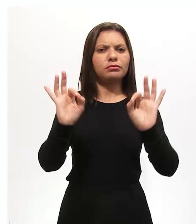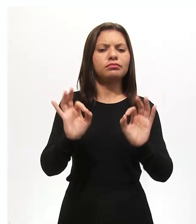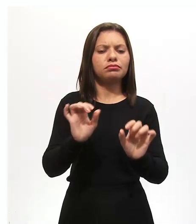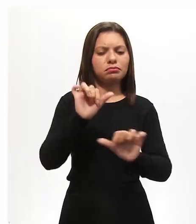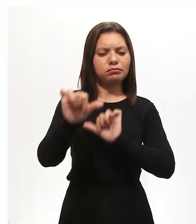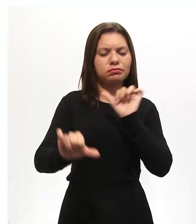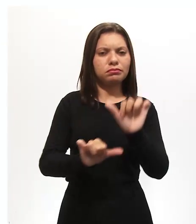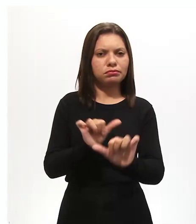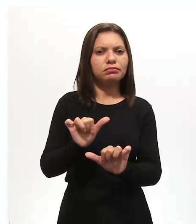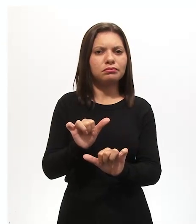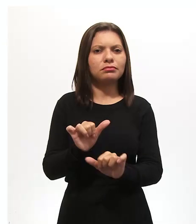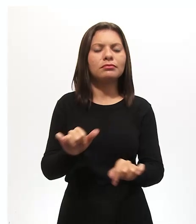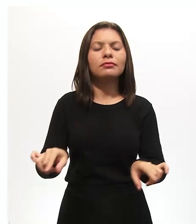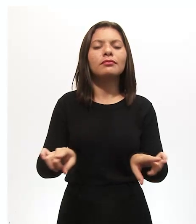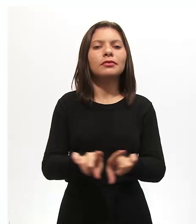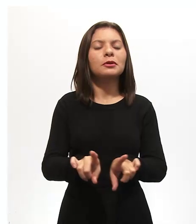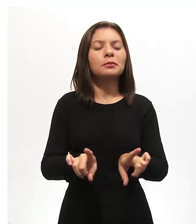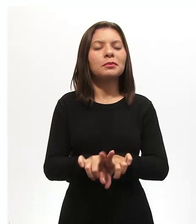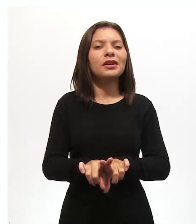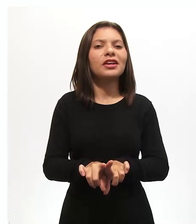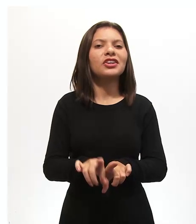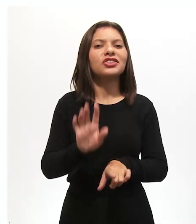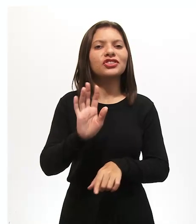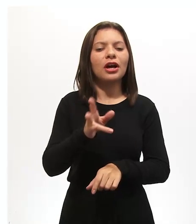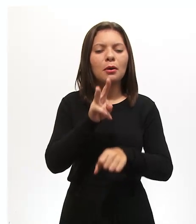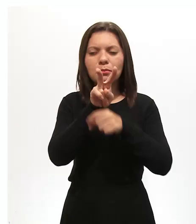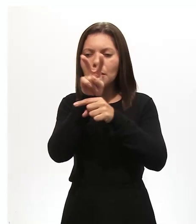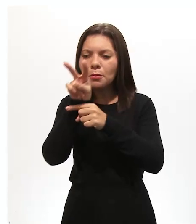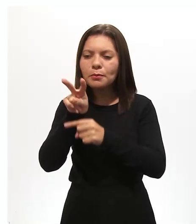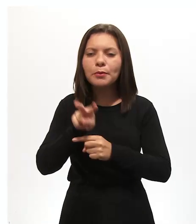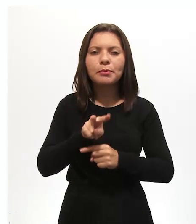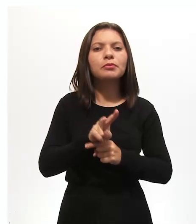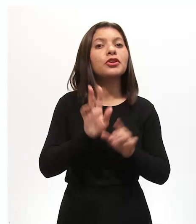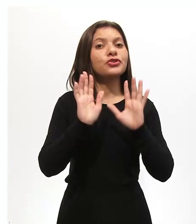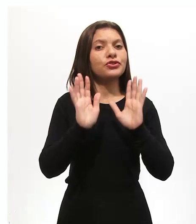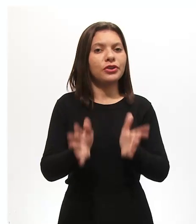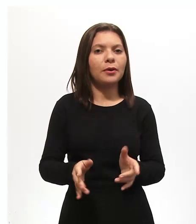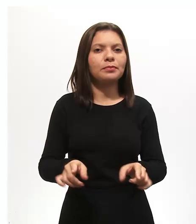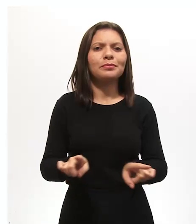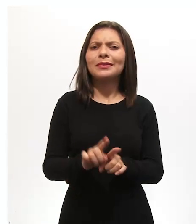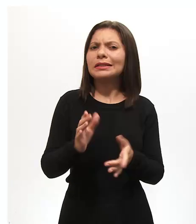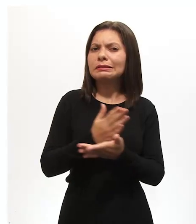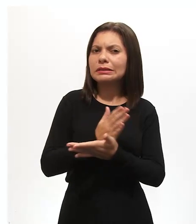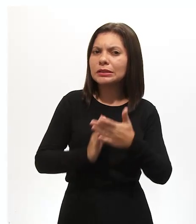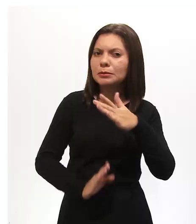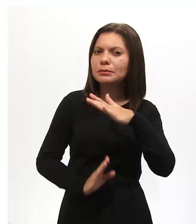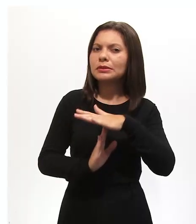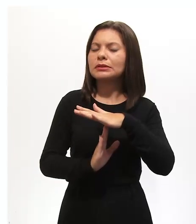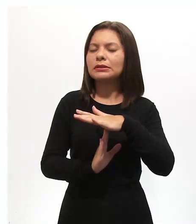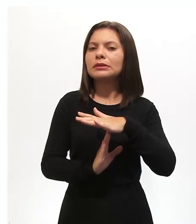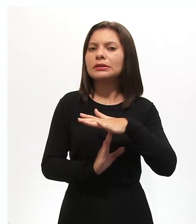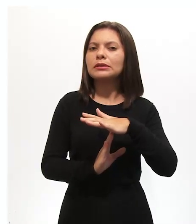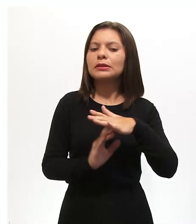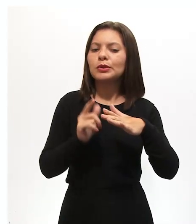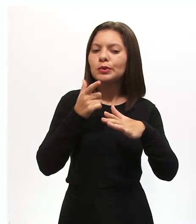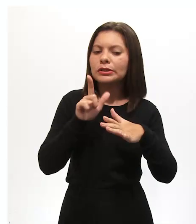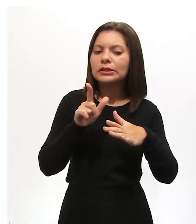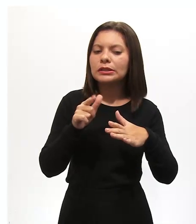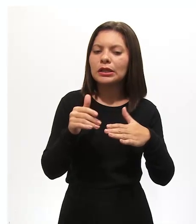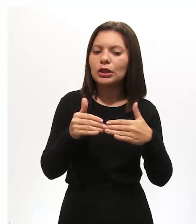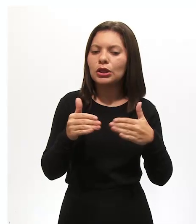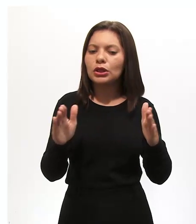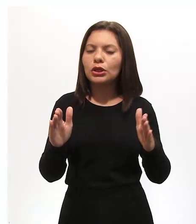era necessário fazer isso. Passou por supervisão do MEC e teve limitações temporárias para abrir